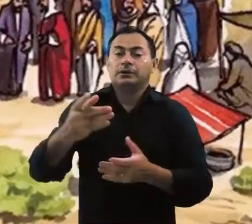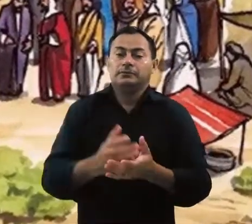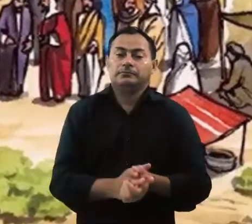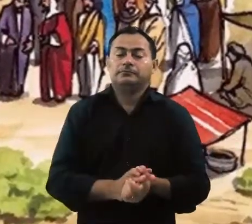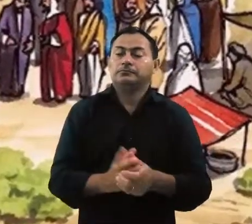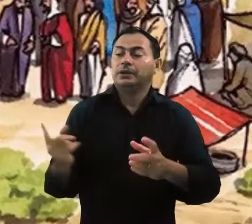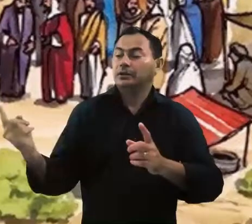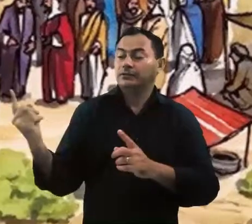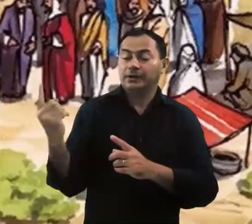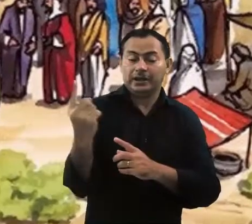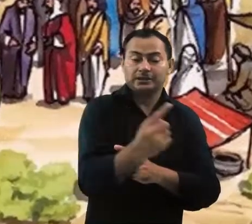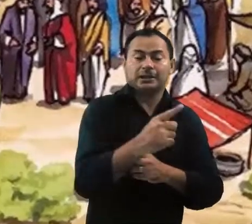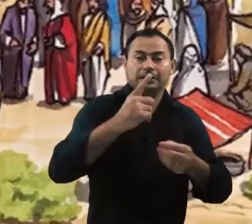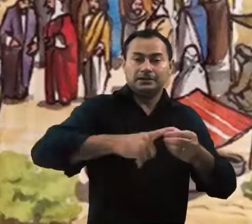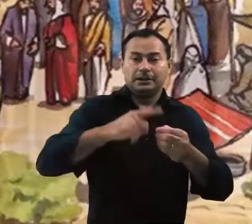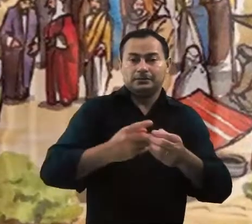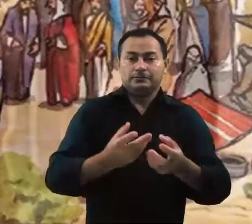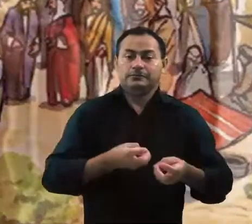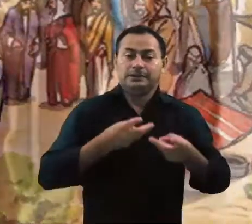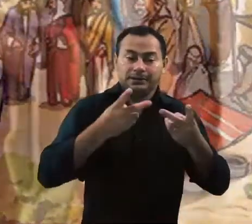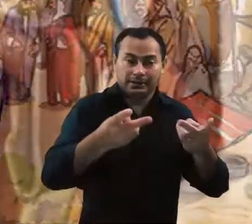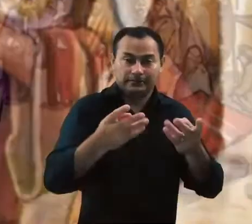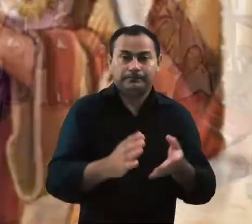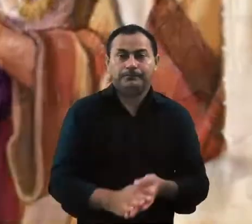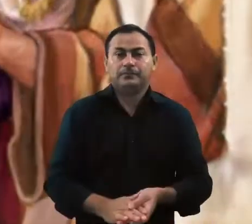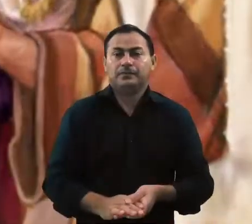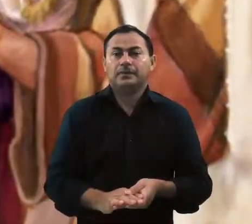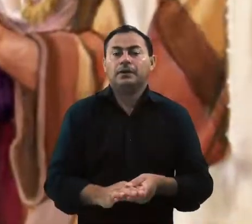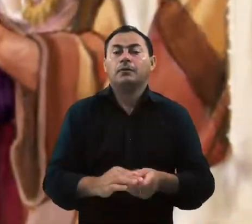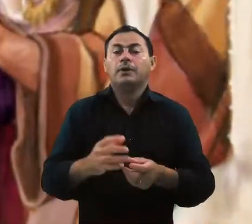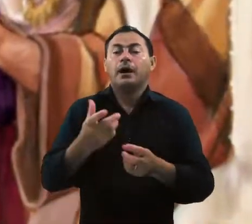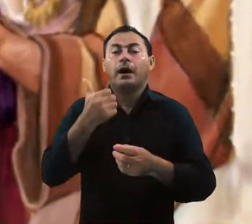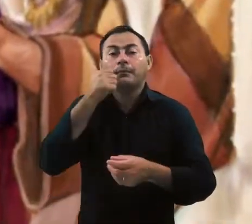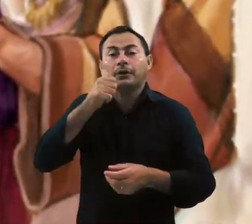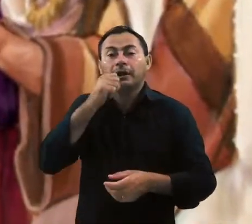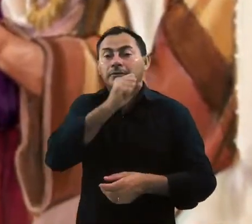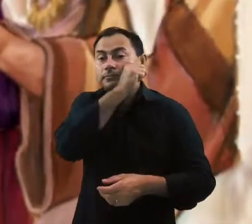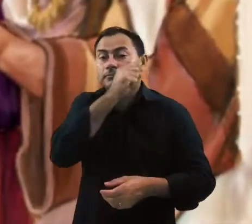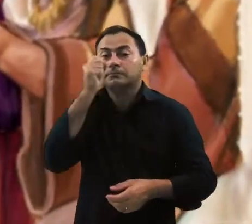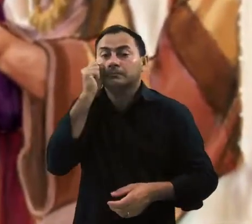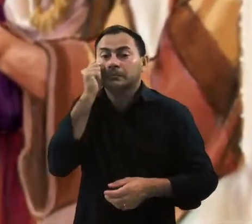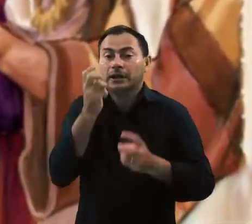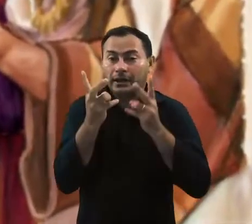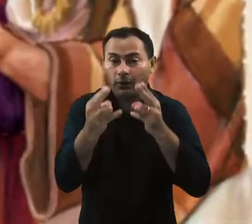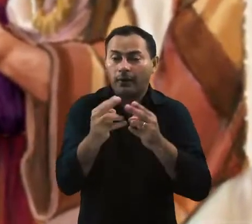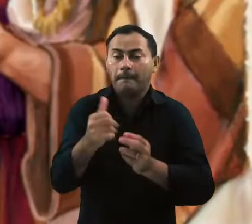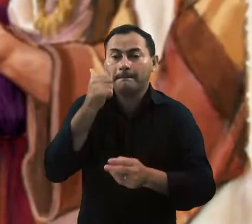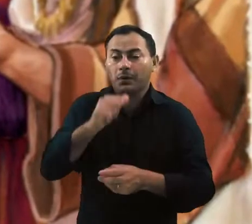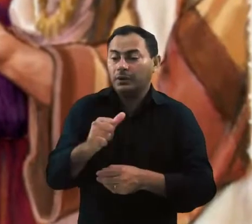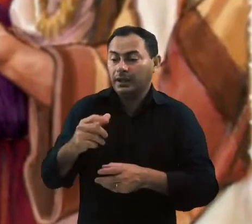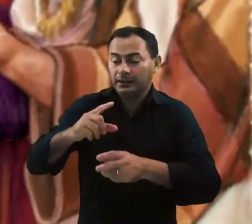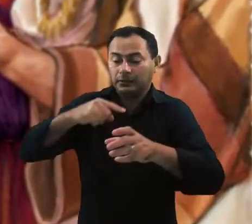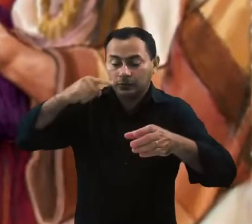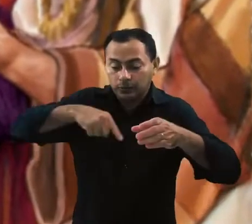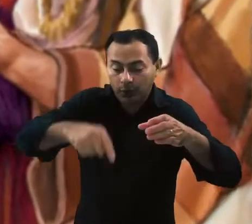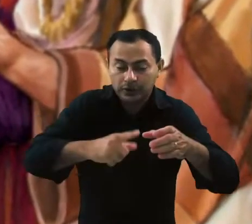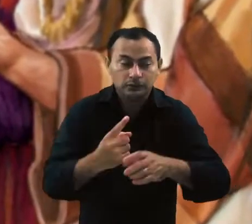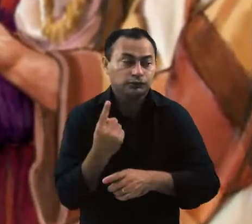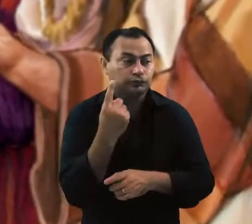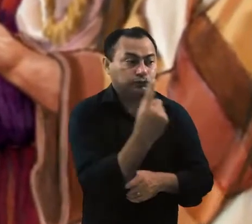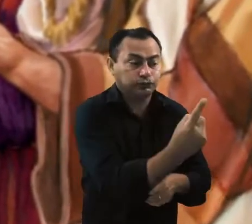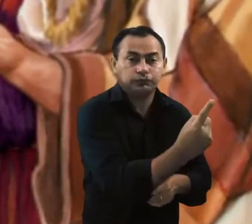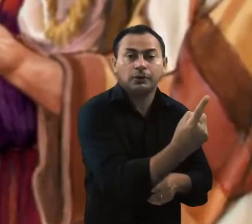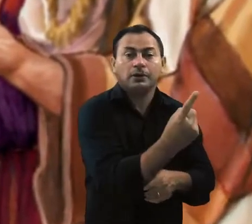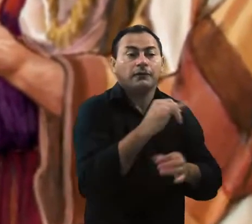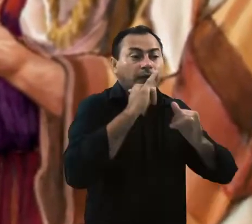para Jesus depois que ele passasse por lá e com a Mulher Samaritana foi a mesma coisa ela saiu e